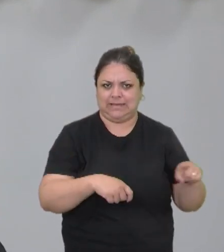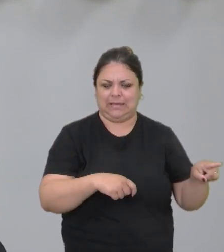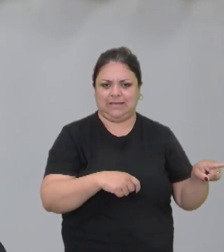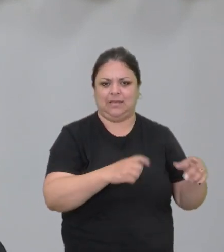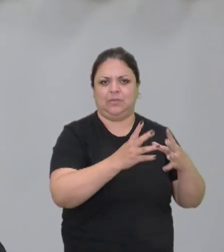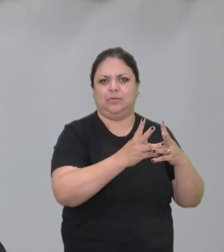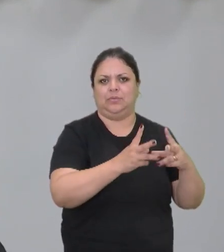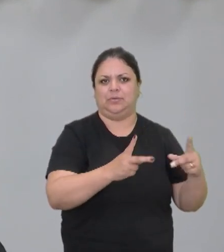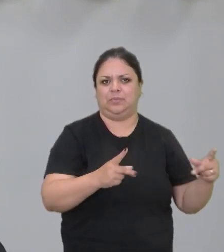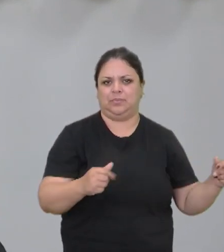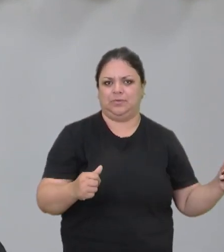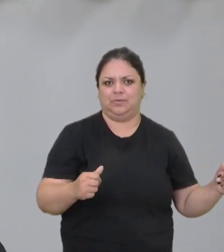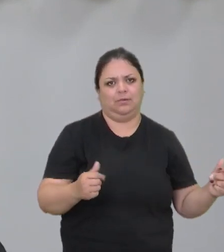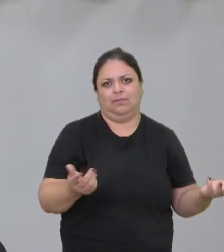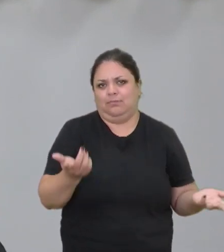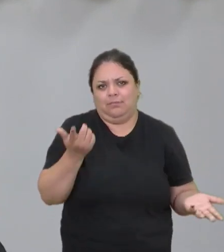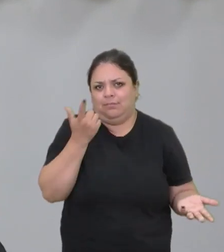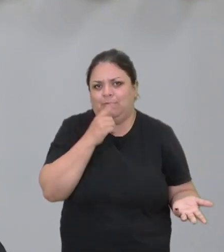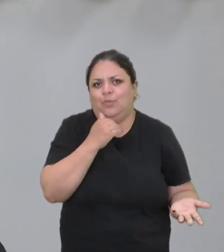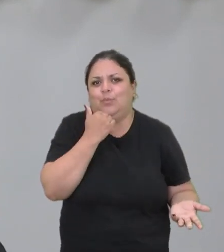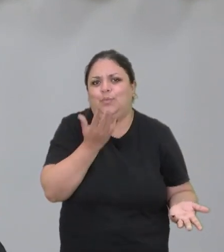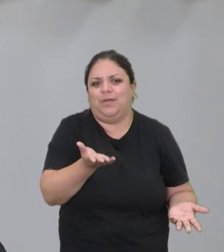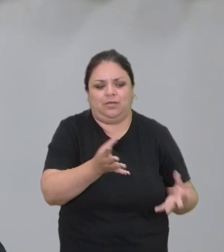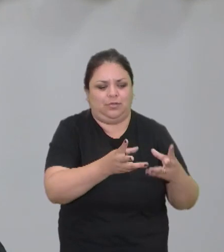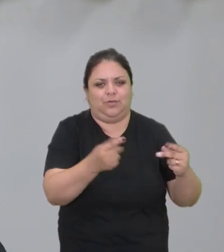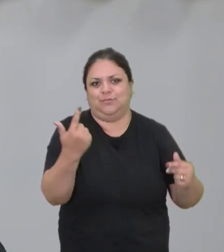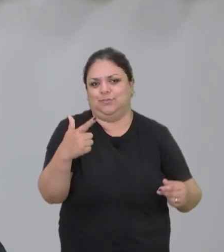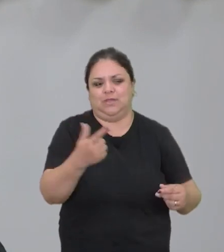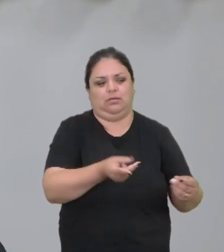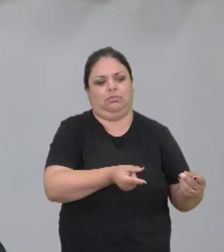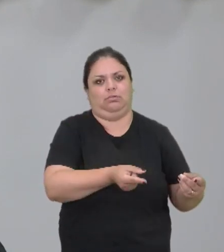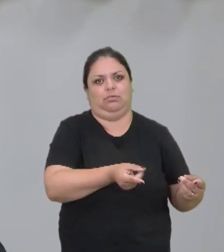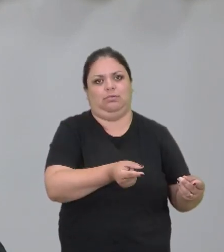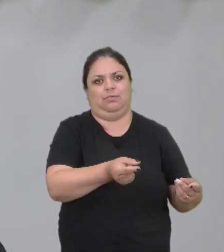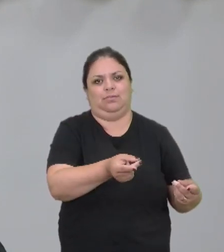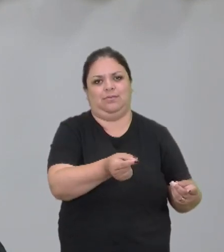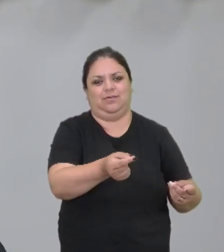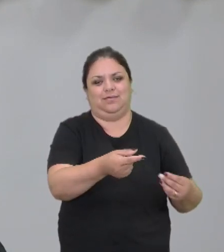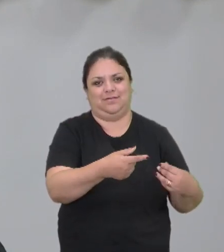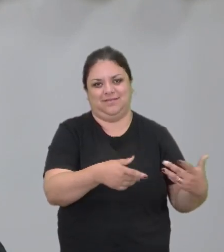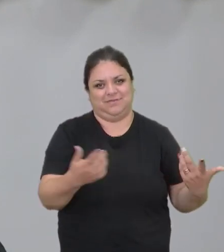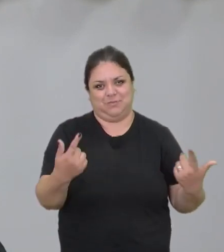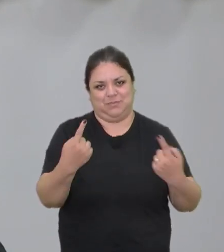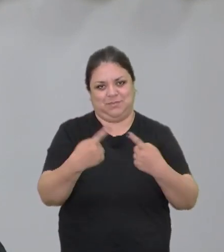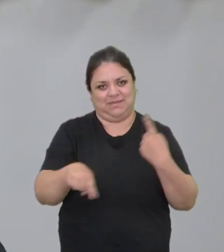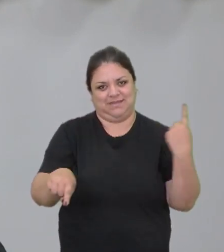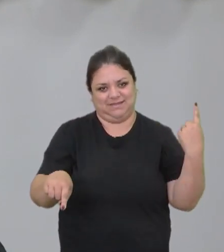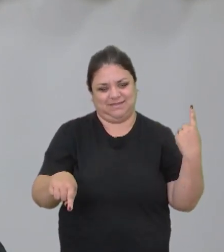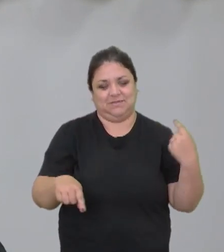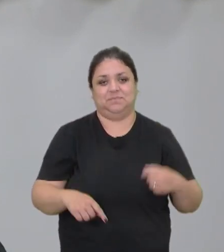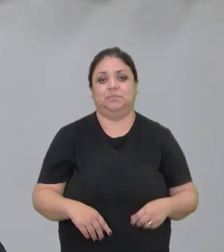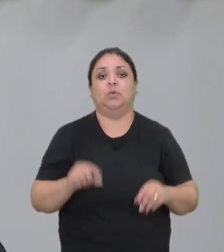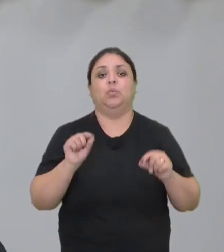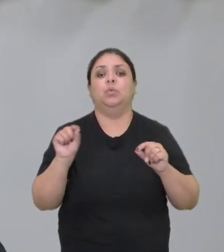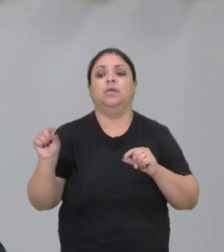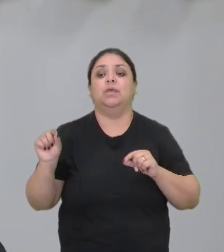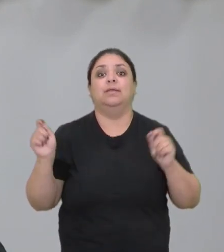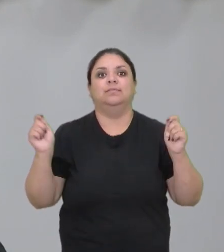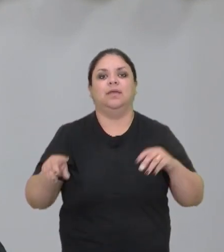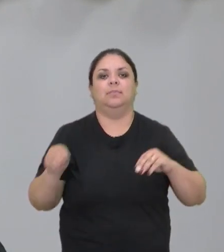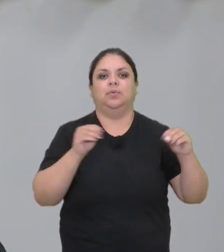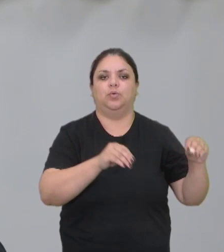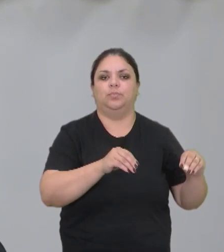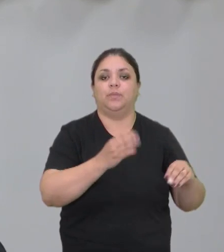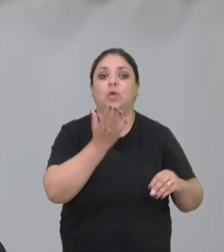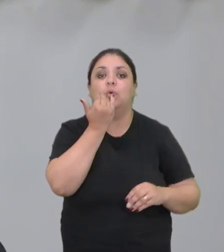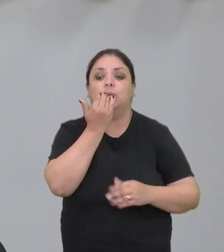composto orgânico, tá? Então, plástico não vai na minha composteira. O que vai na minha composteira?